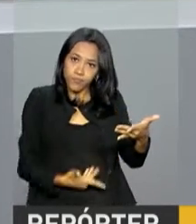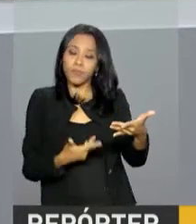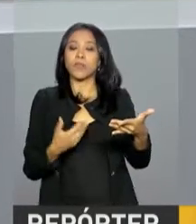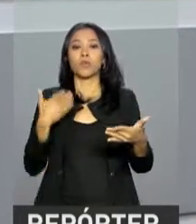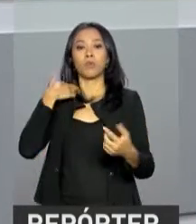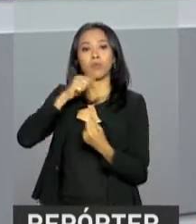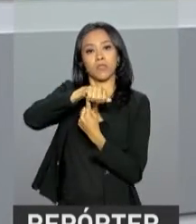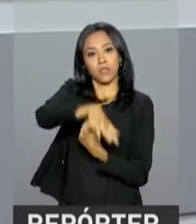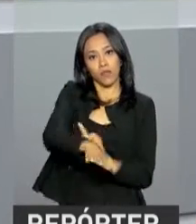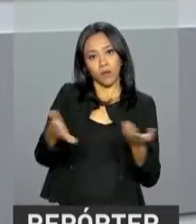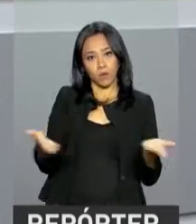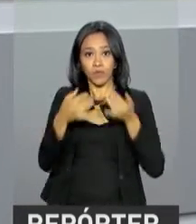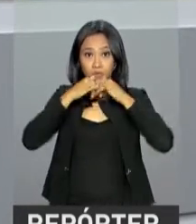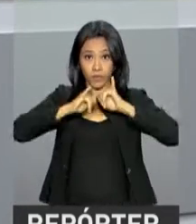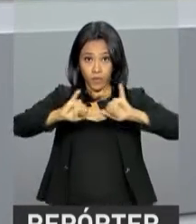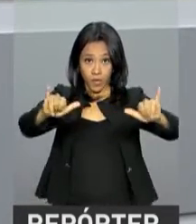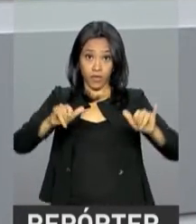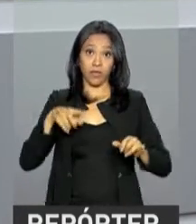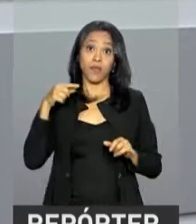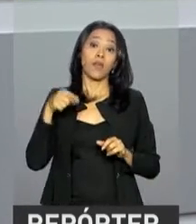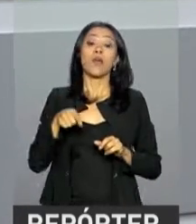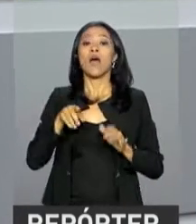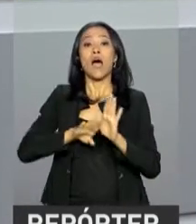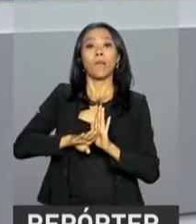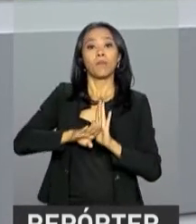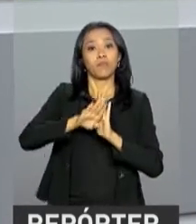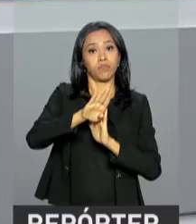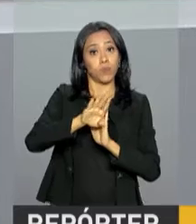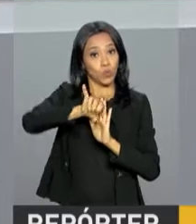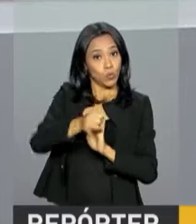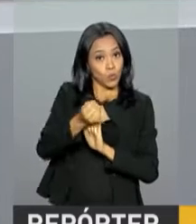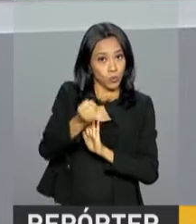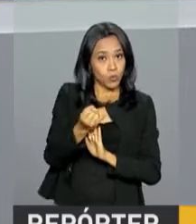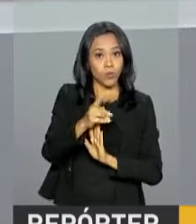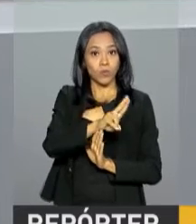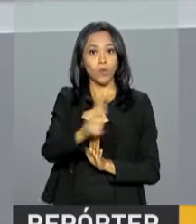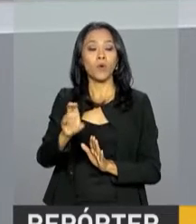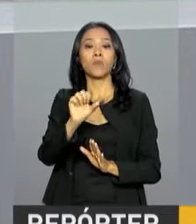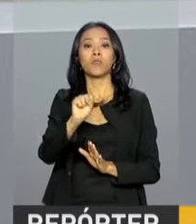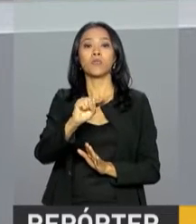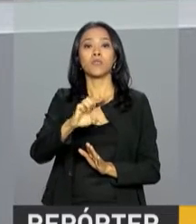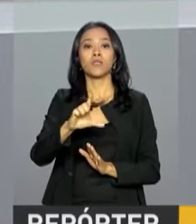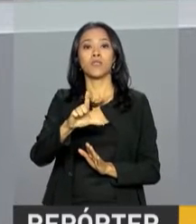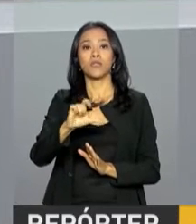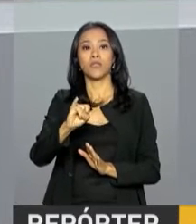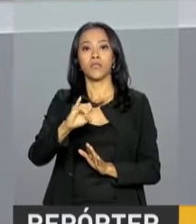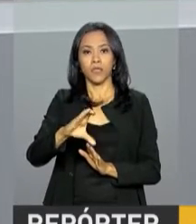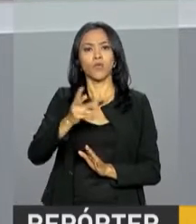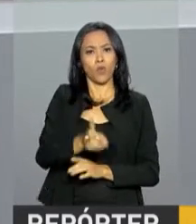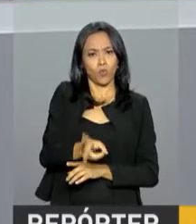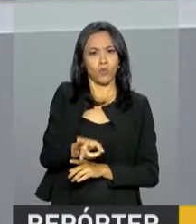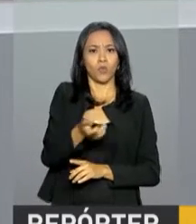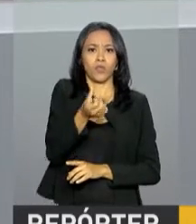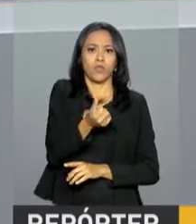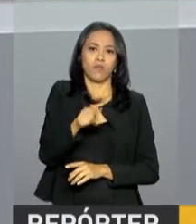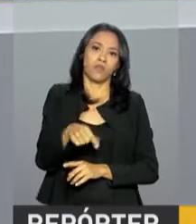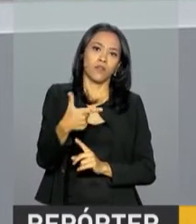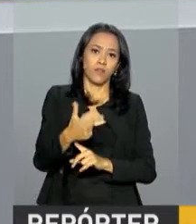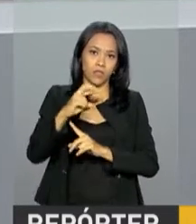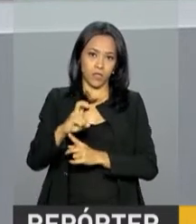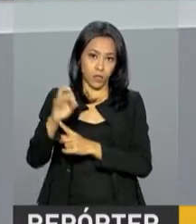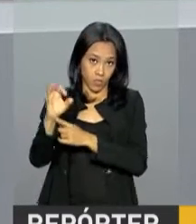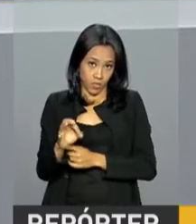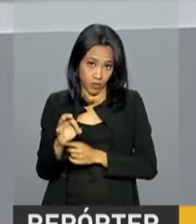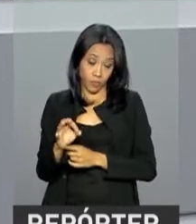divulgado hoje a projeção da taxa básica de juros a selic continua em 6,25 por cento o